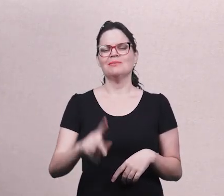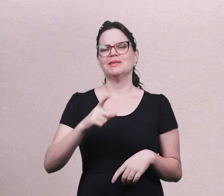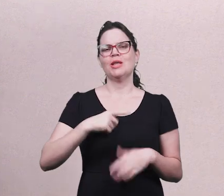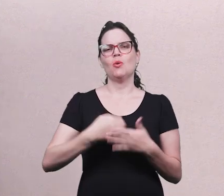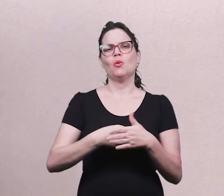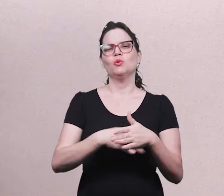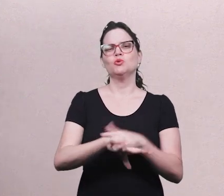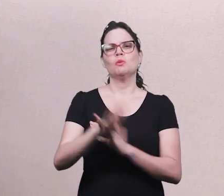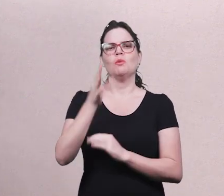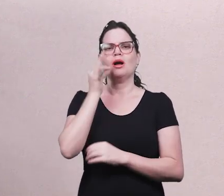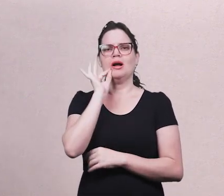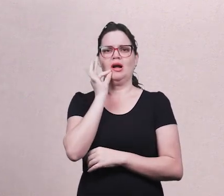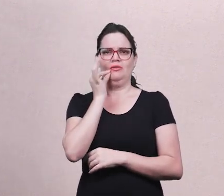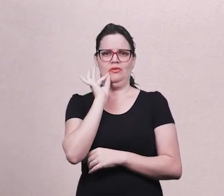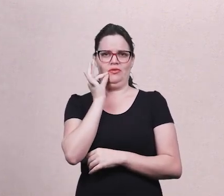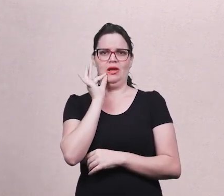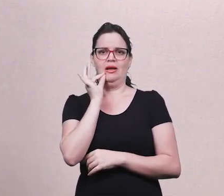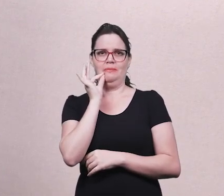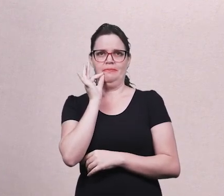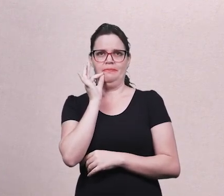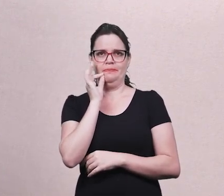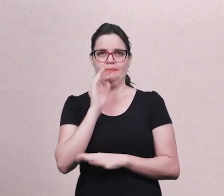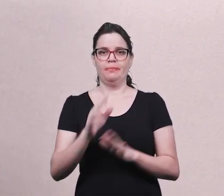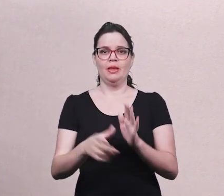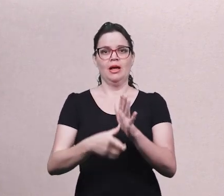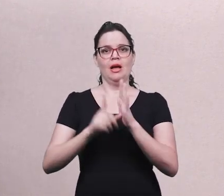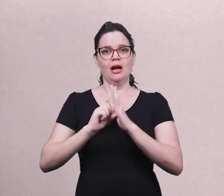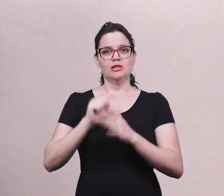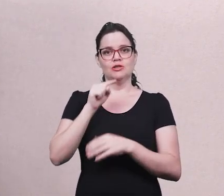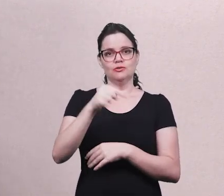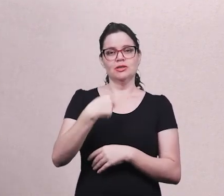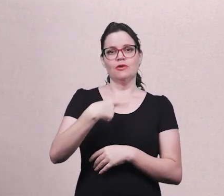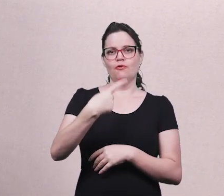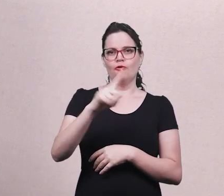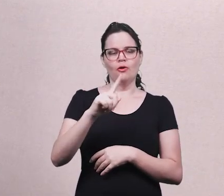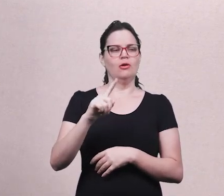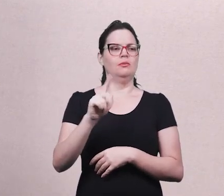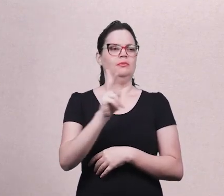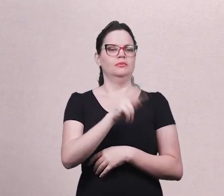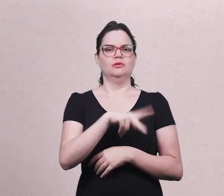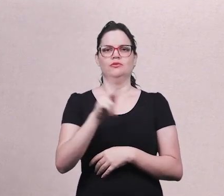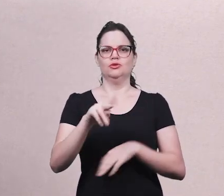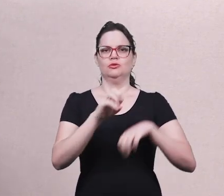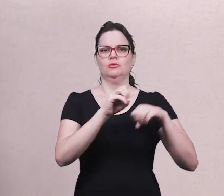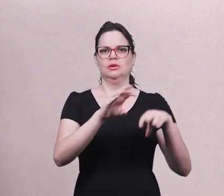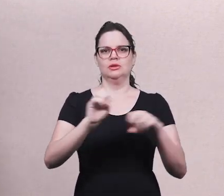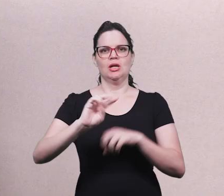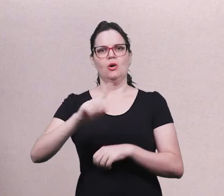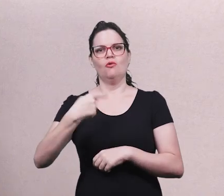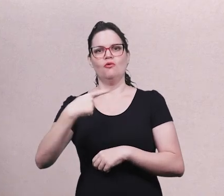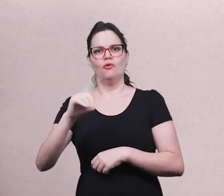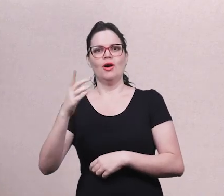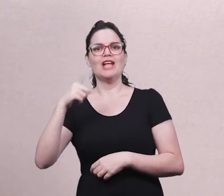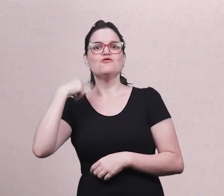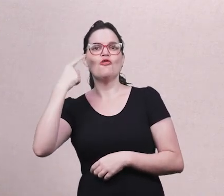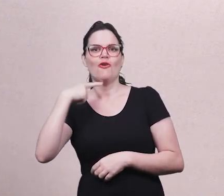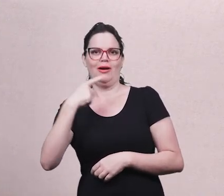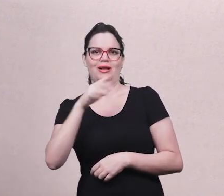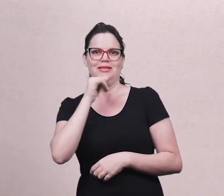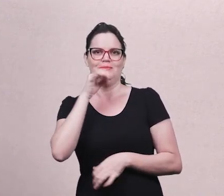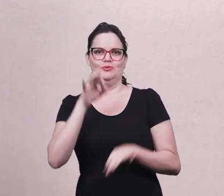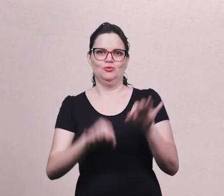tomar o cafezinho. Então, antes de você lecionar, ou antes de você fazer uma defesa de um caso,